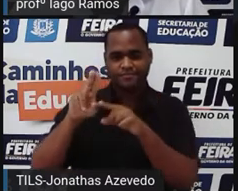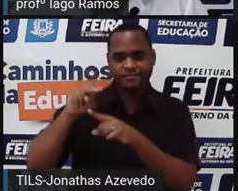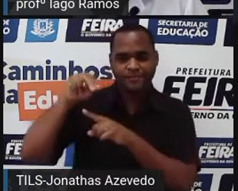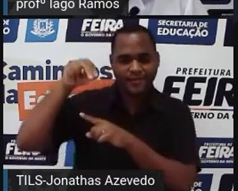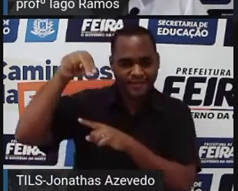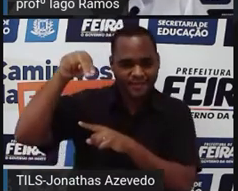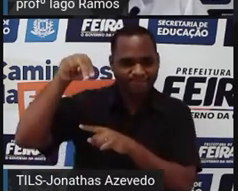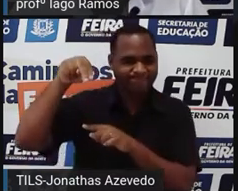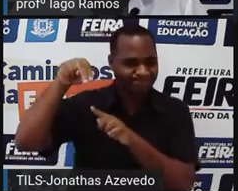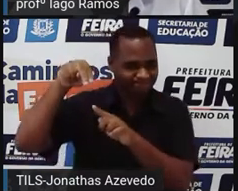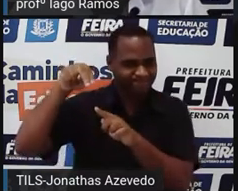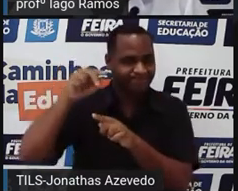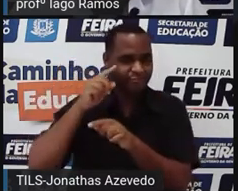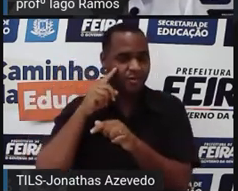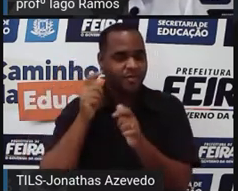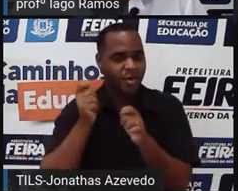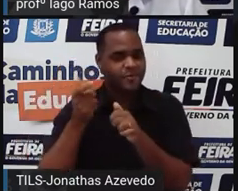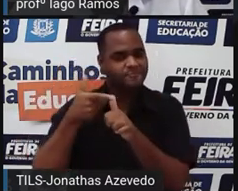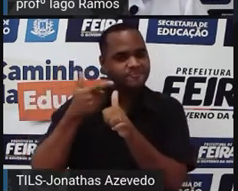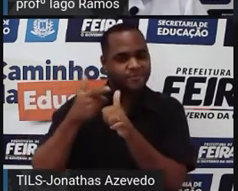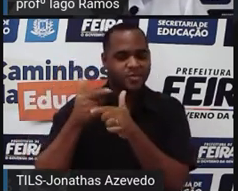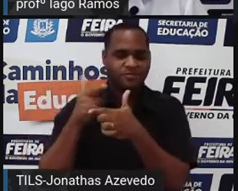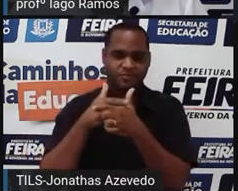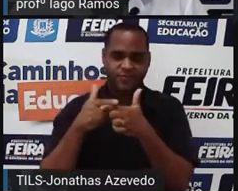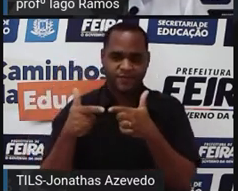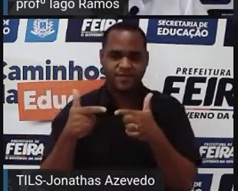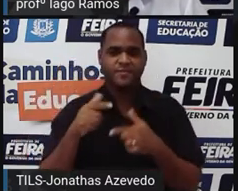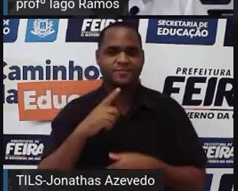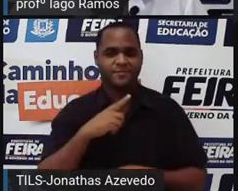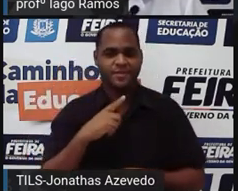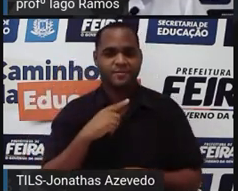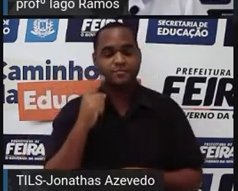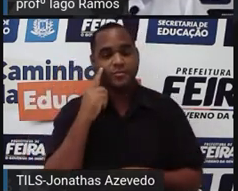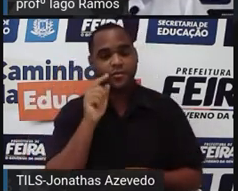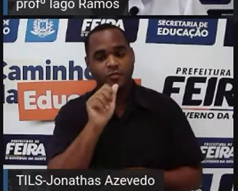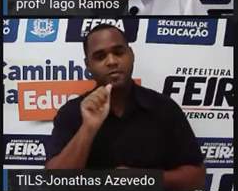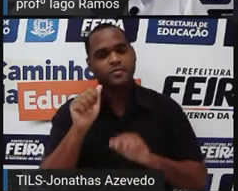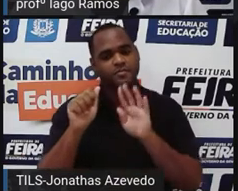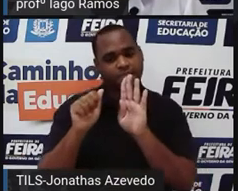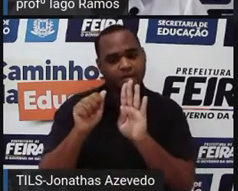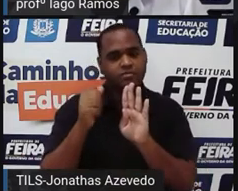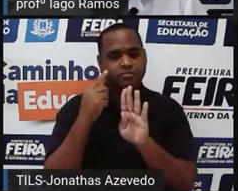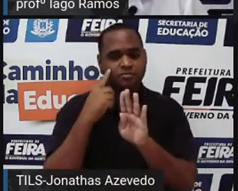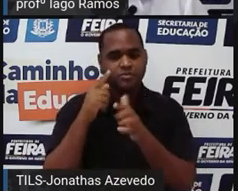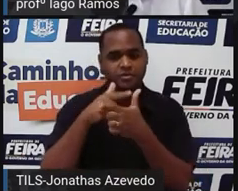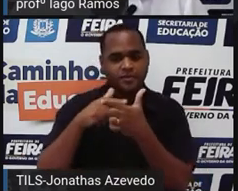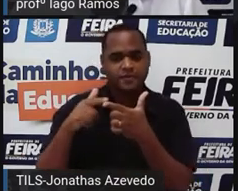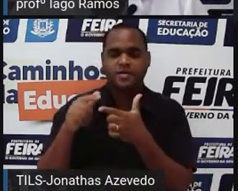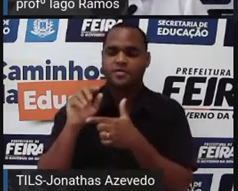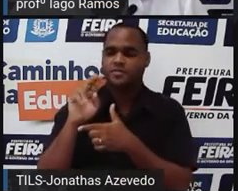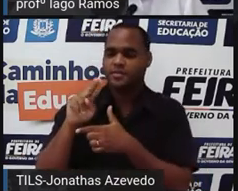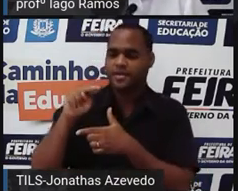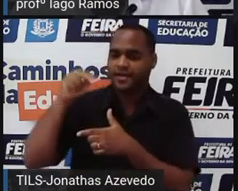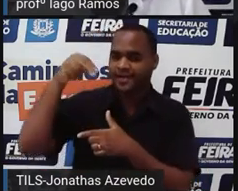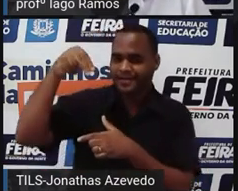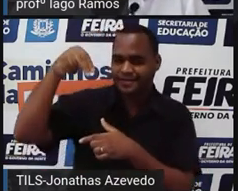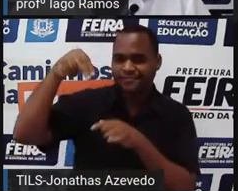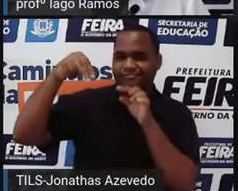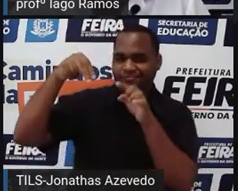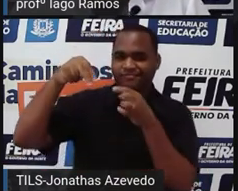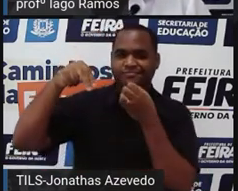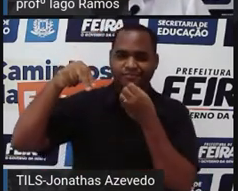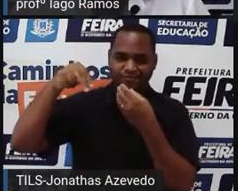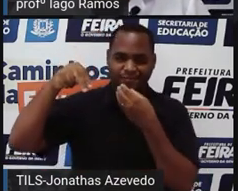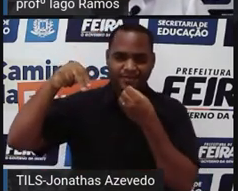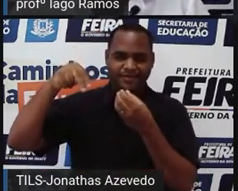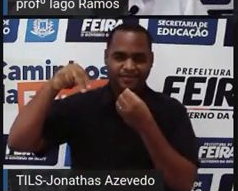Você pega e faz a divisão das bases, pega o número que está aqui, né, o A, divide pelo